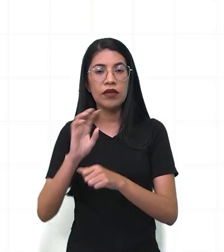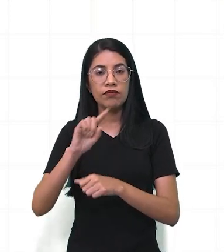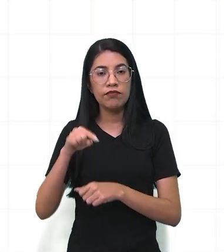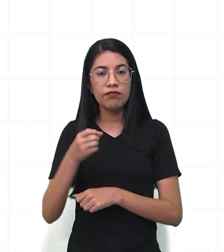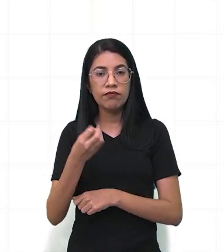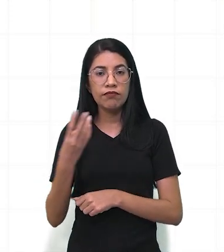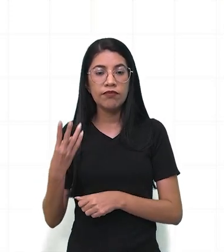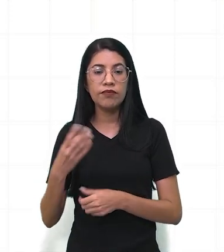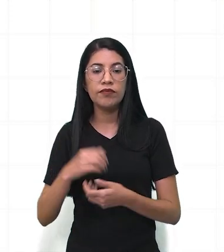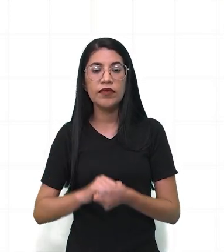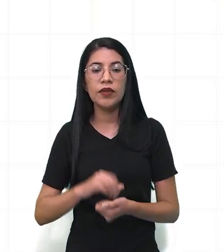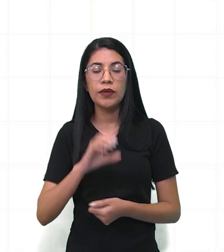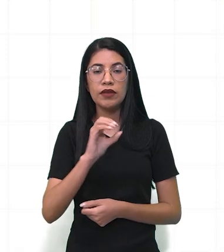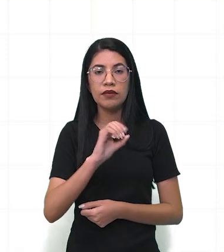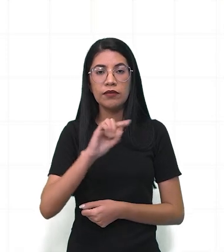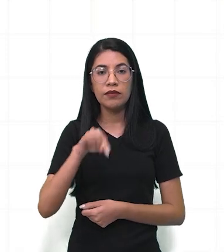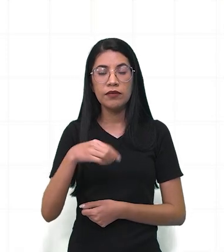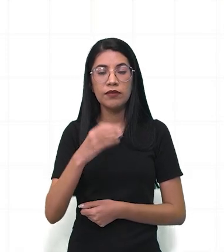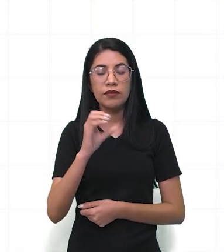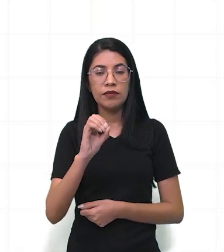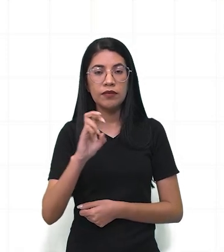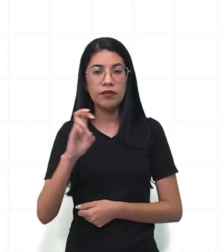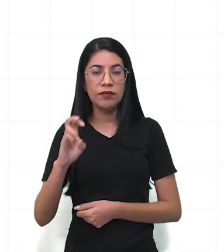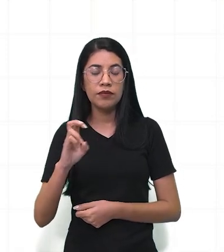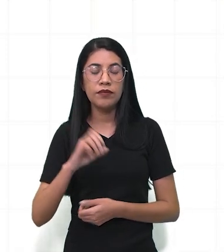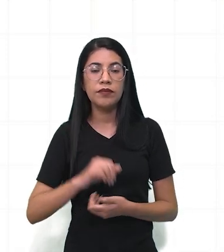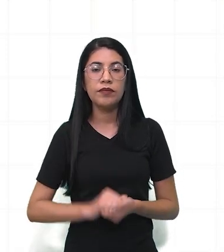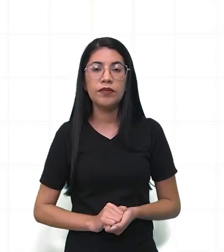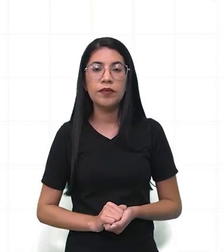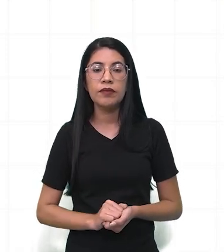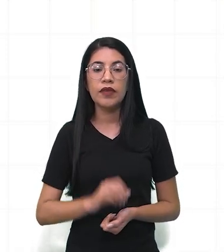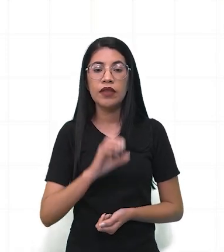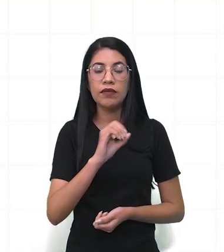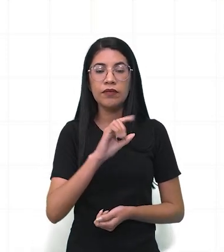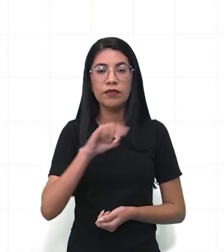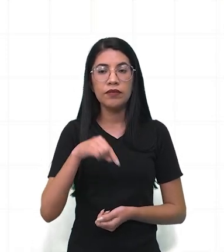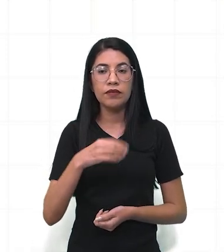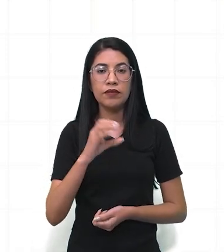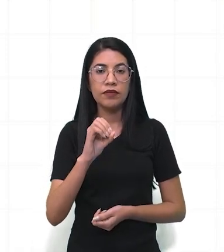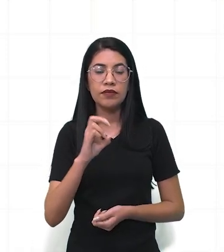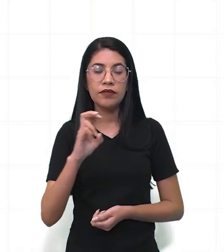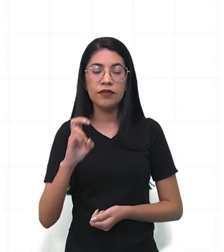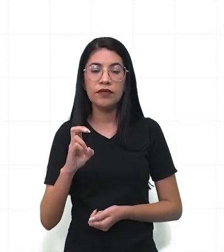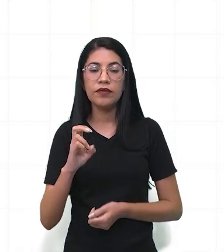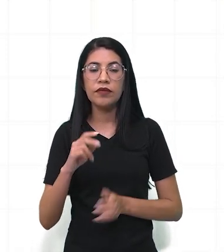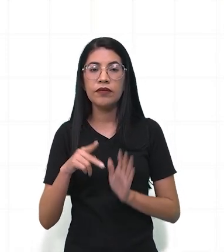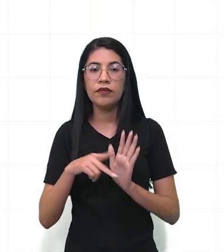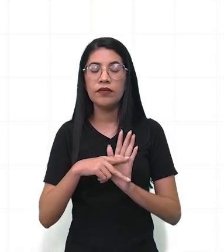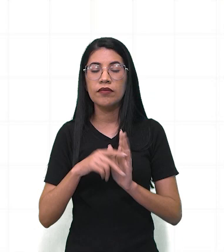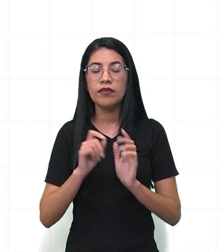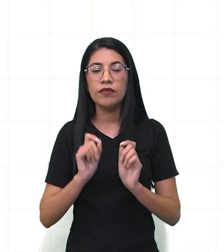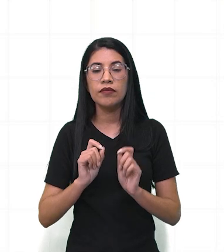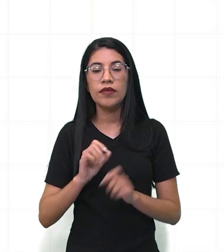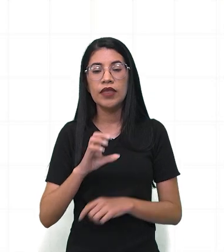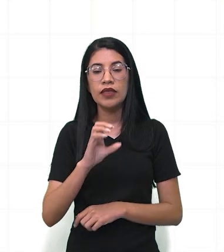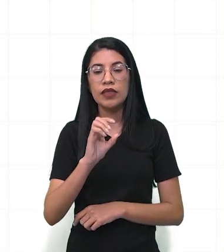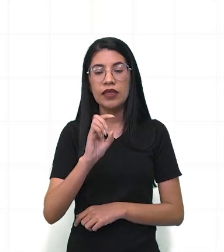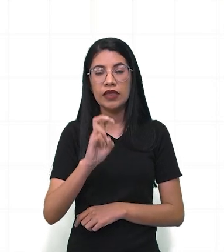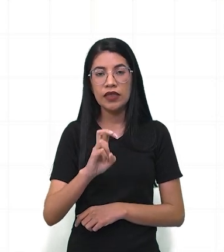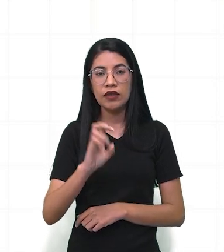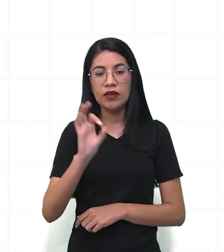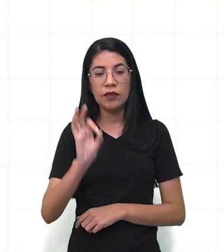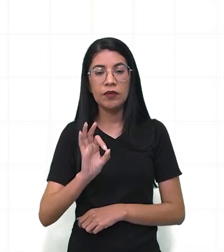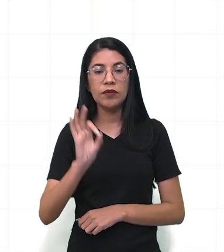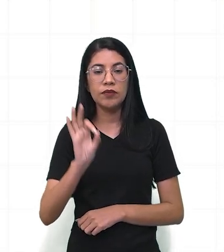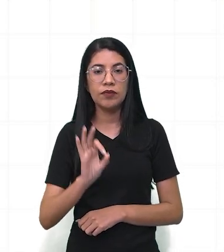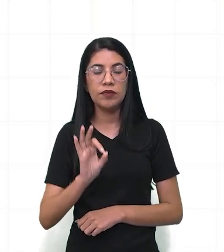0,05. E 0,05, isso é igual a 5%. Tá ok? Porque você